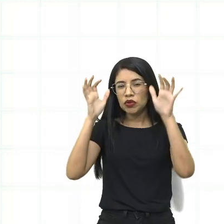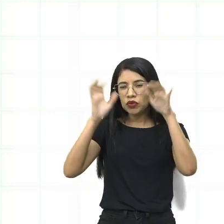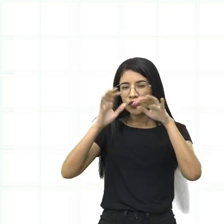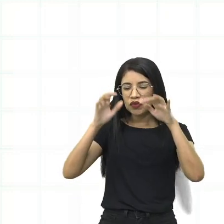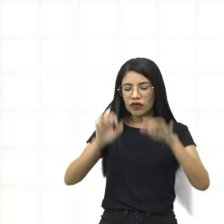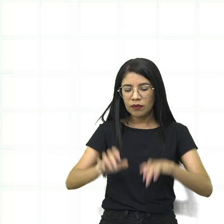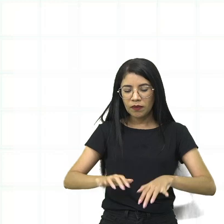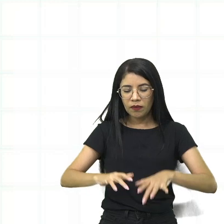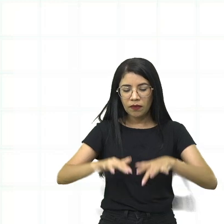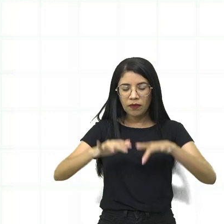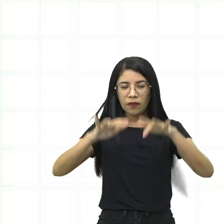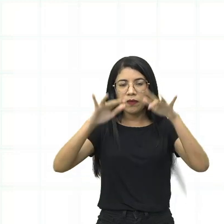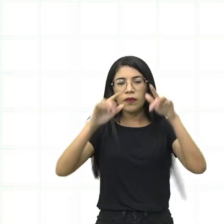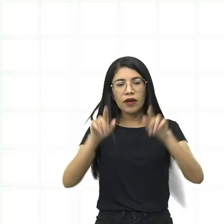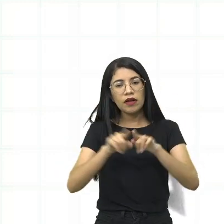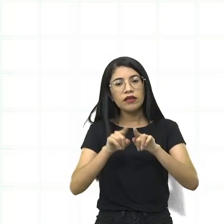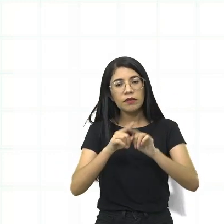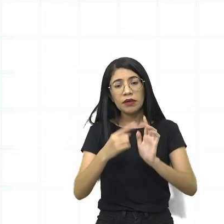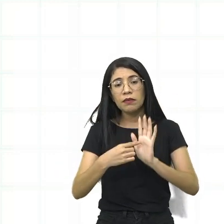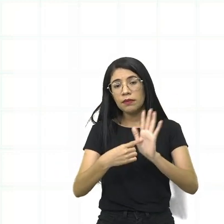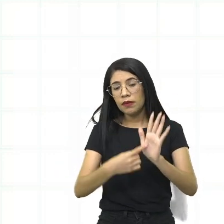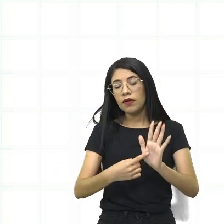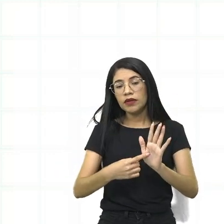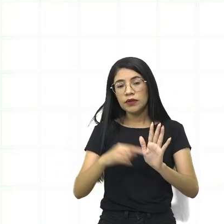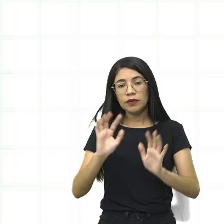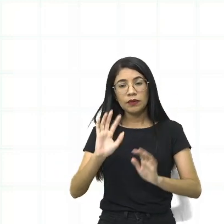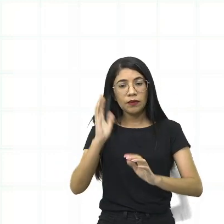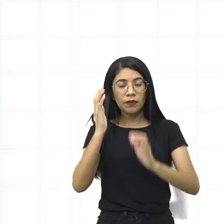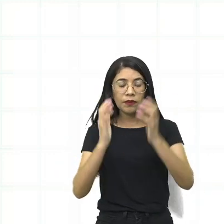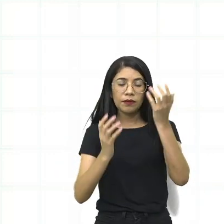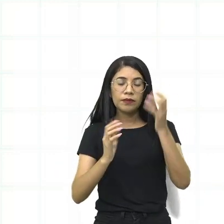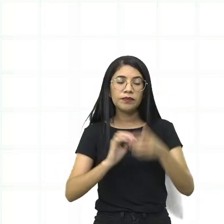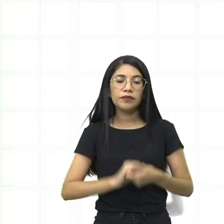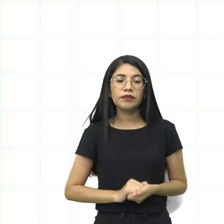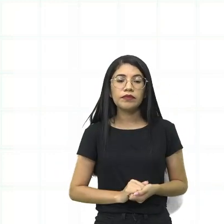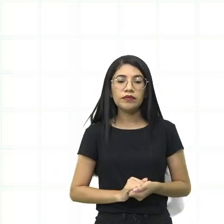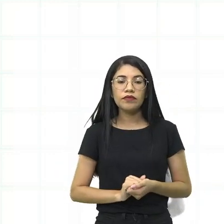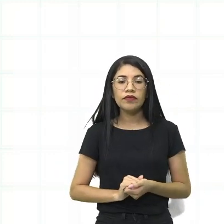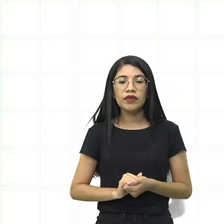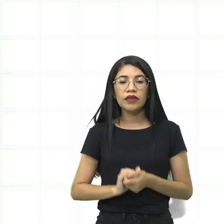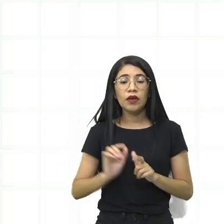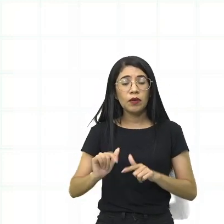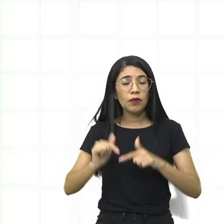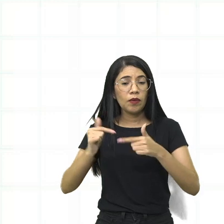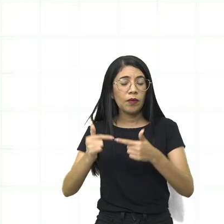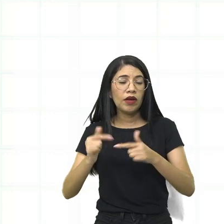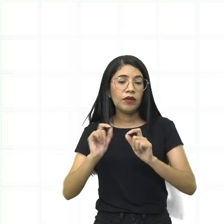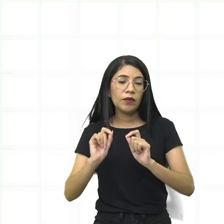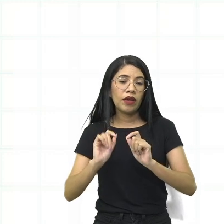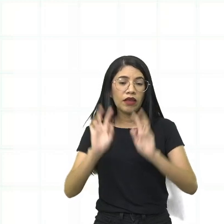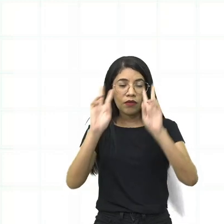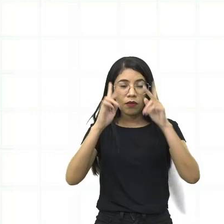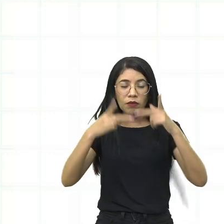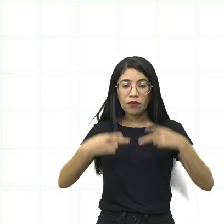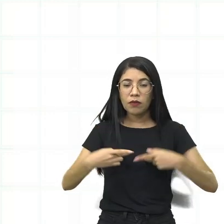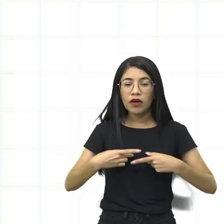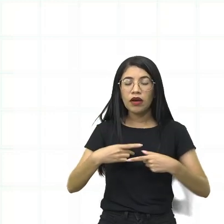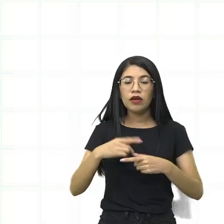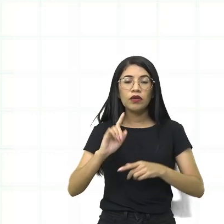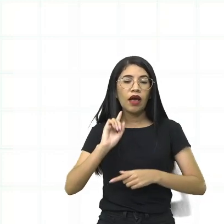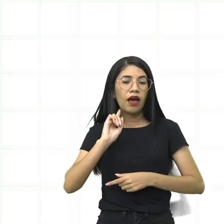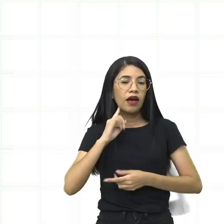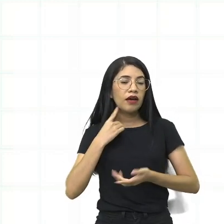confirmam, né, essas mudanças climáticas. E aí a ciência é clara, a atividade humana, especialmente a emissão de gases, né, que